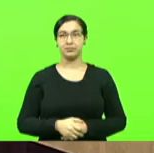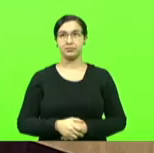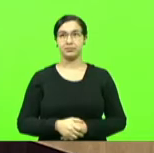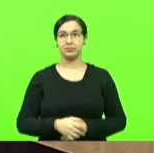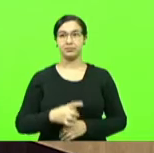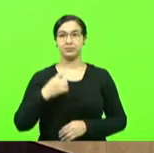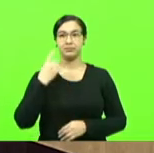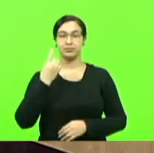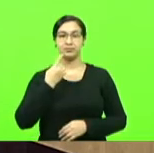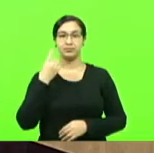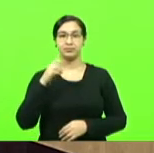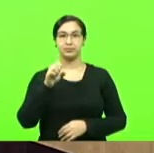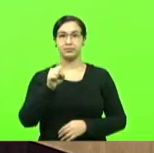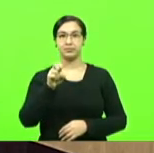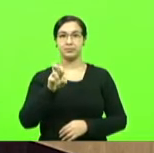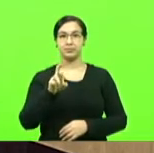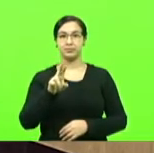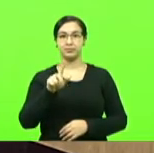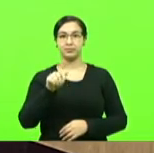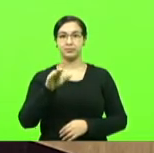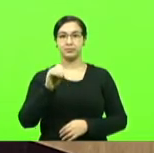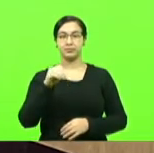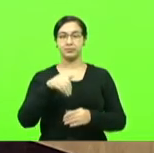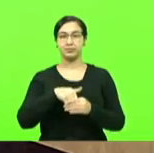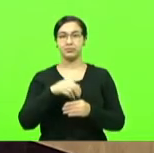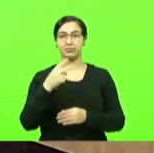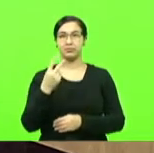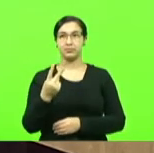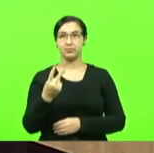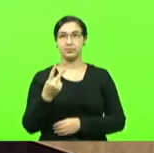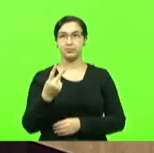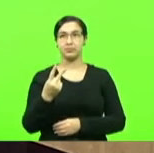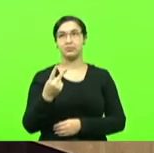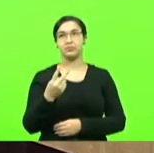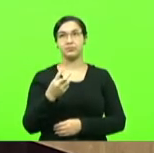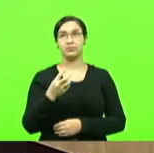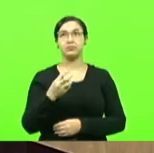Deputado Sérgio Mota vota 2. Como vota deputado Vonney Weber?